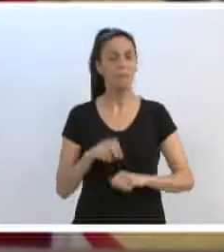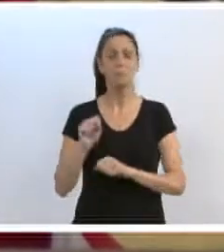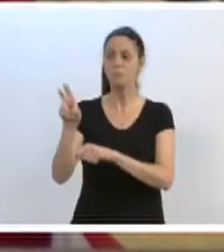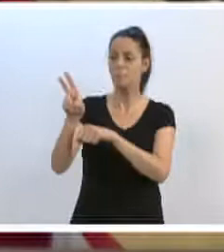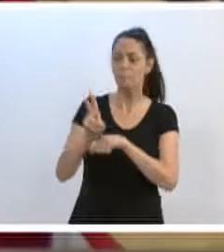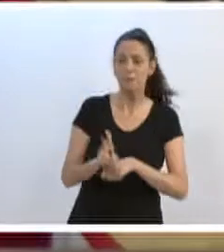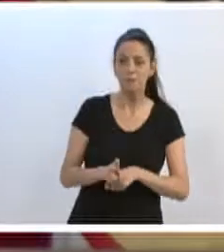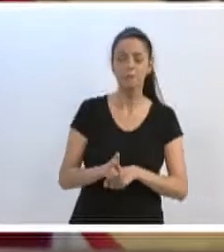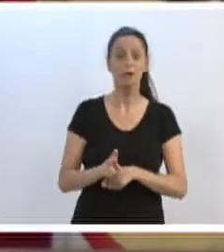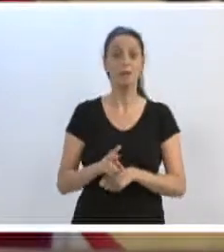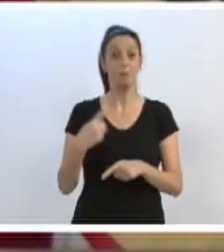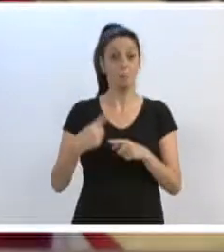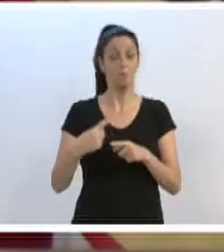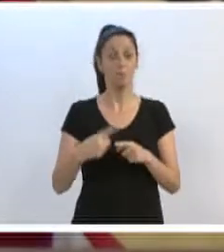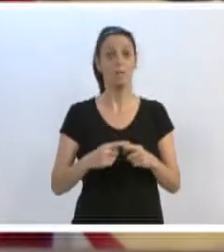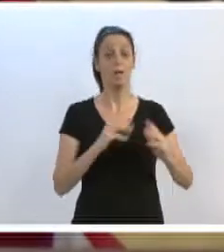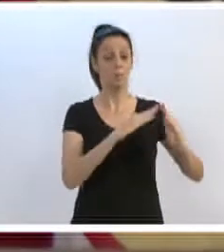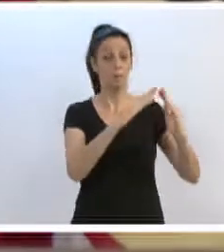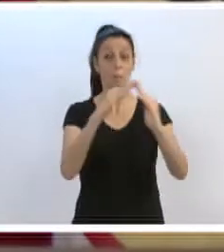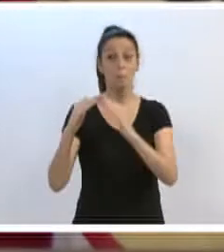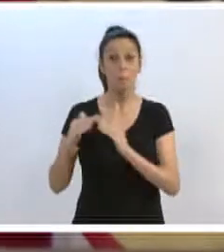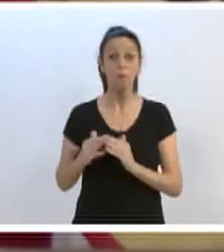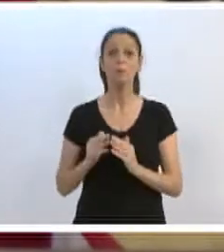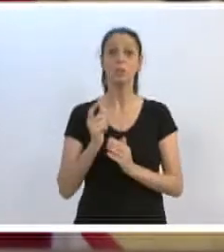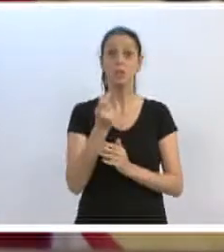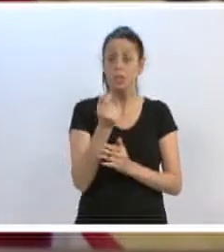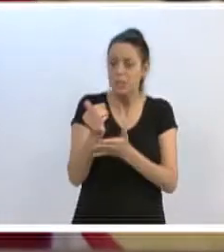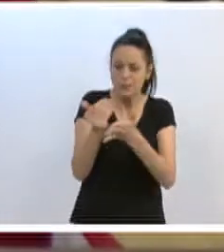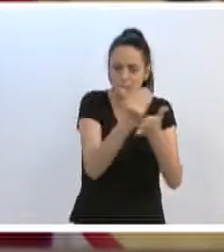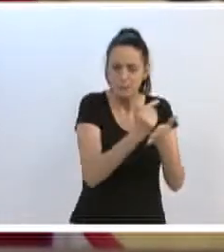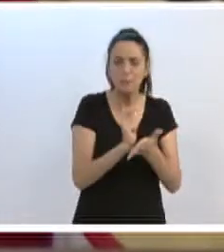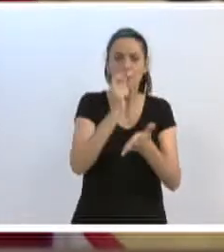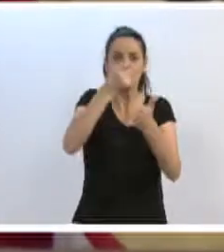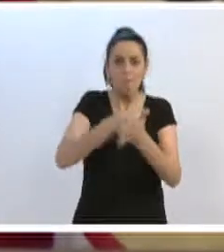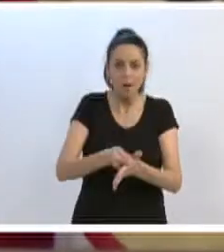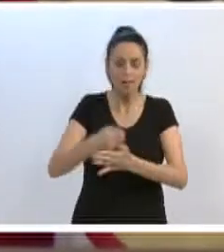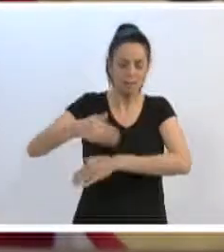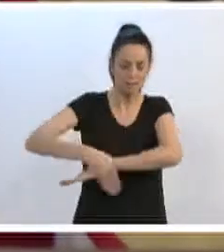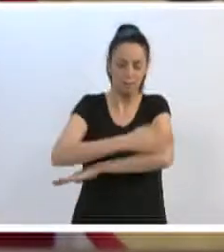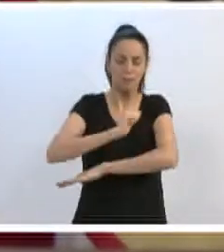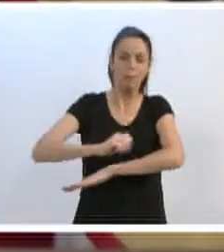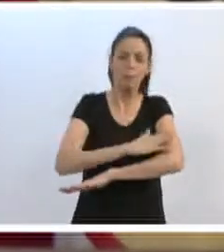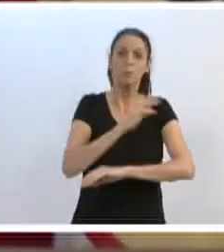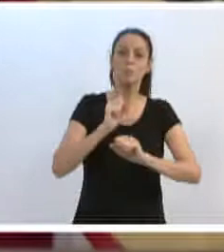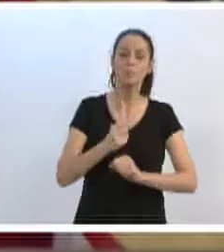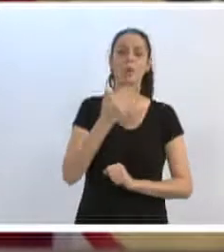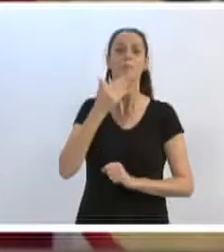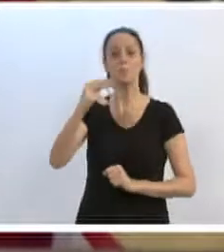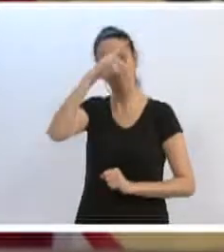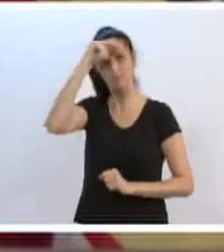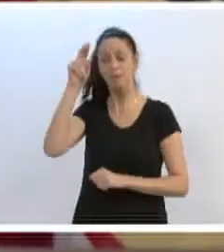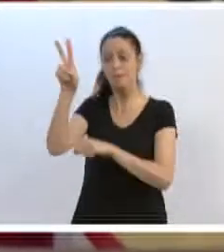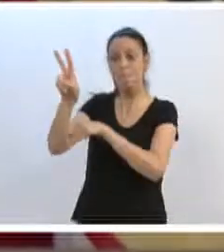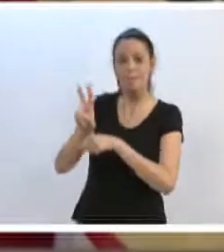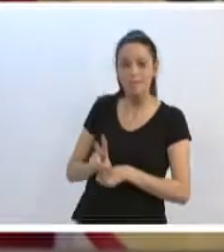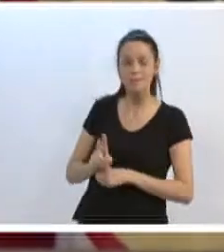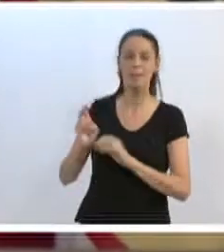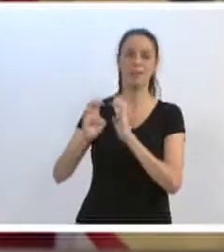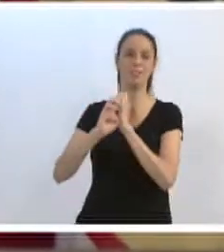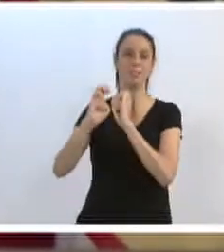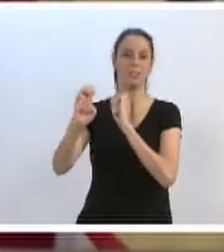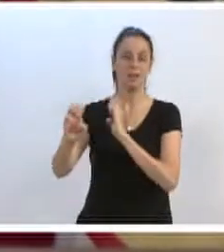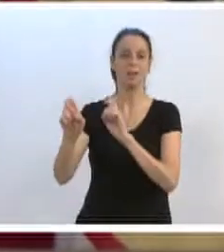lá. Estão sendo pagos para isso. Eles têm os engenheiros lá, têm os arquitetos. Eles podem fazer os